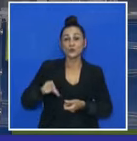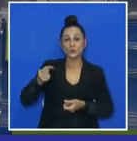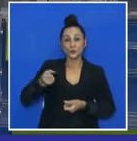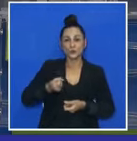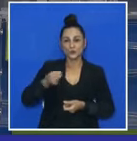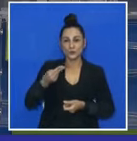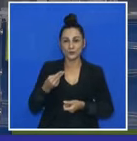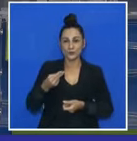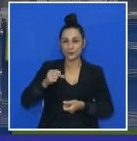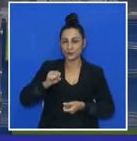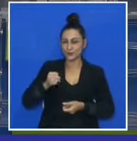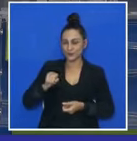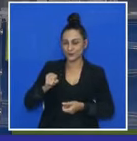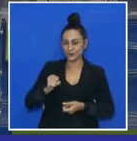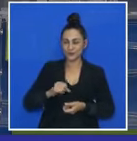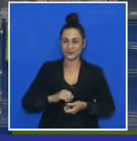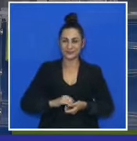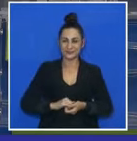28.